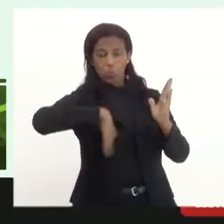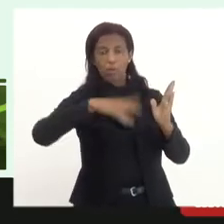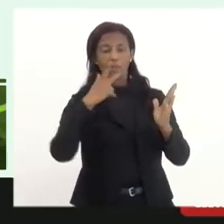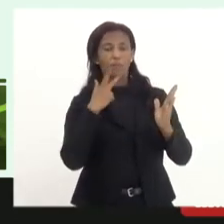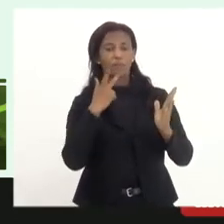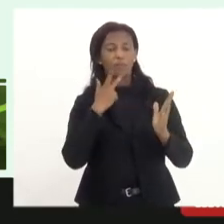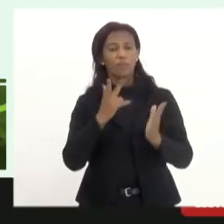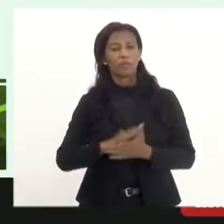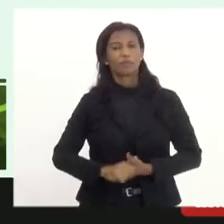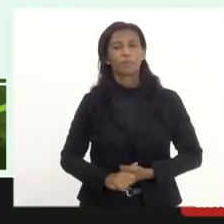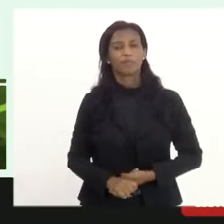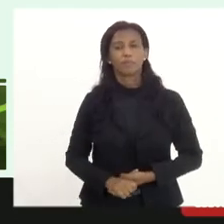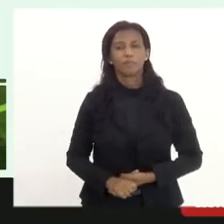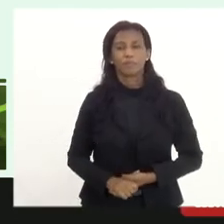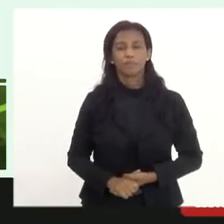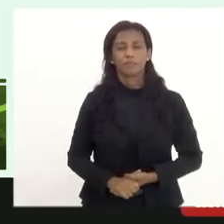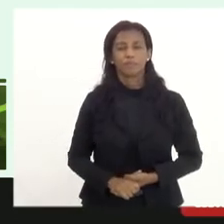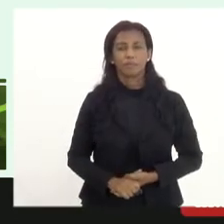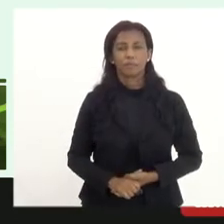falando aqui de